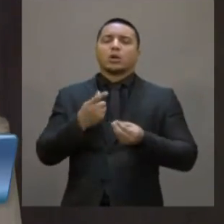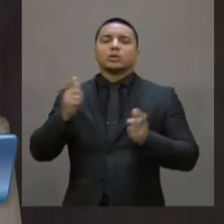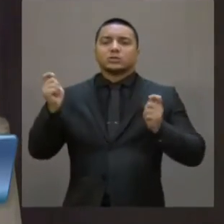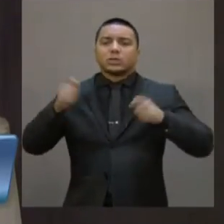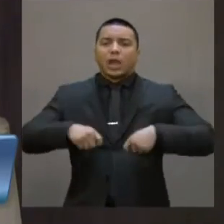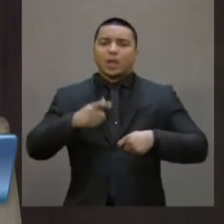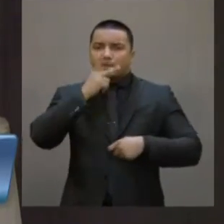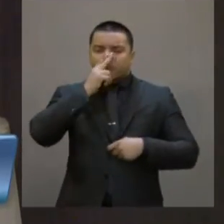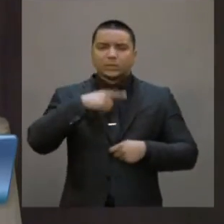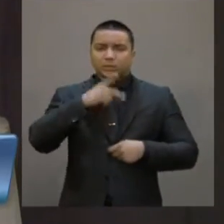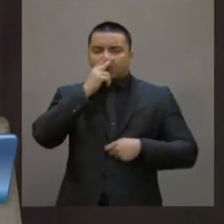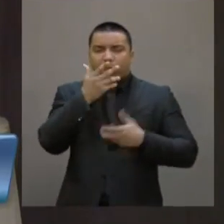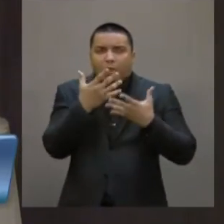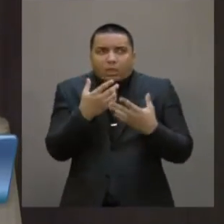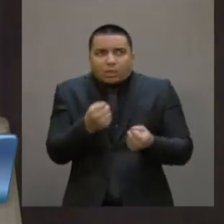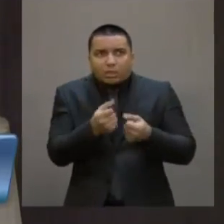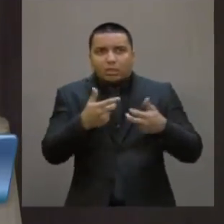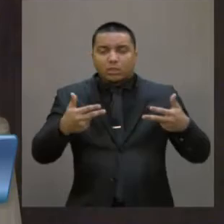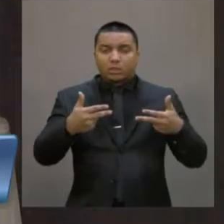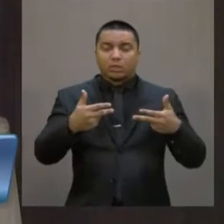porta-vozes submissos e venais